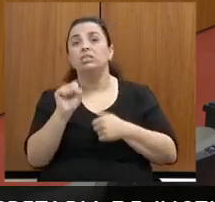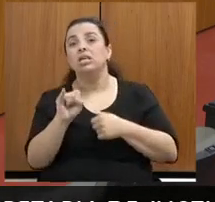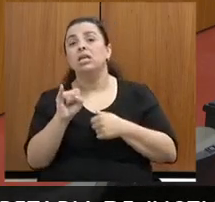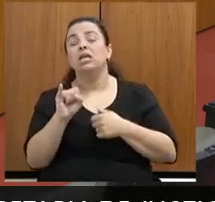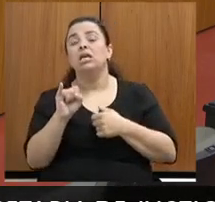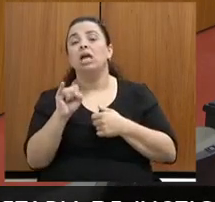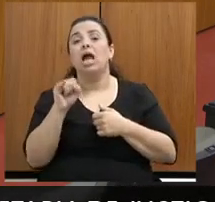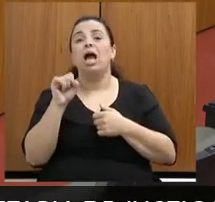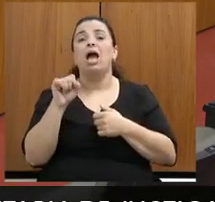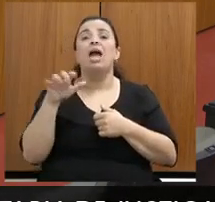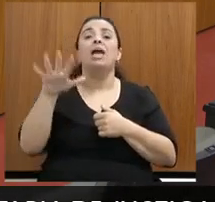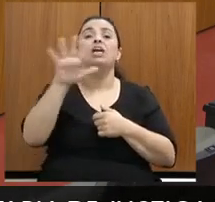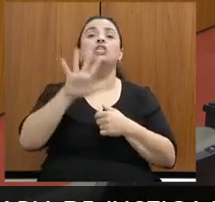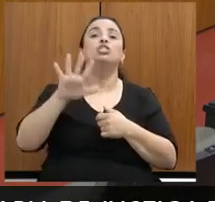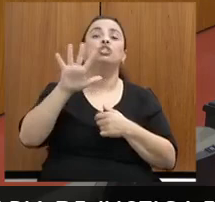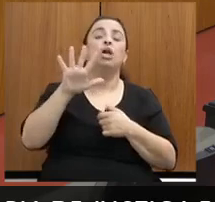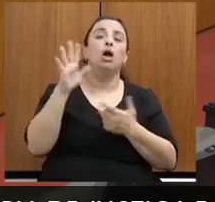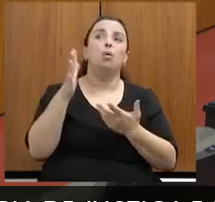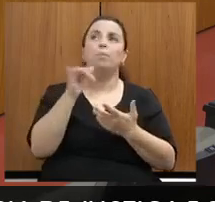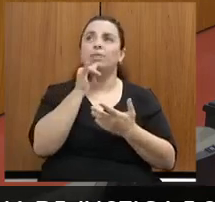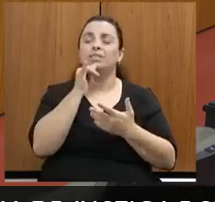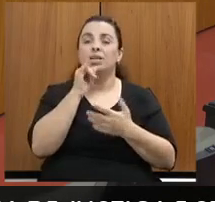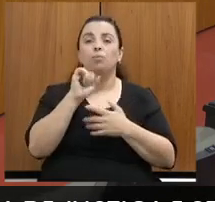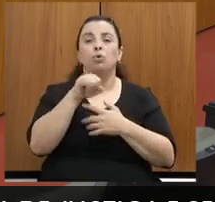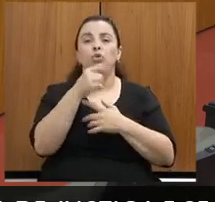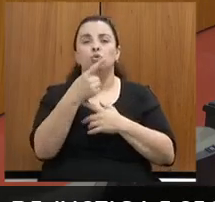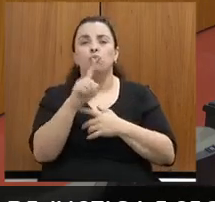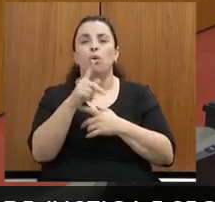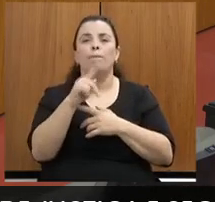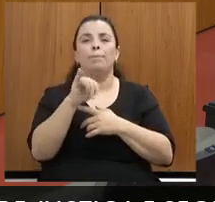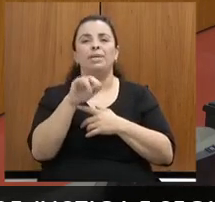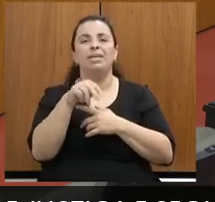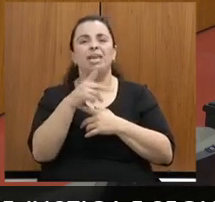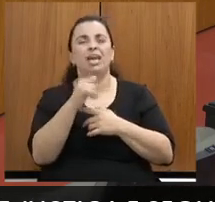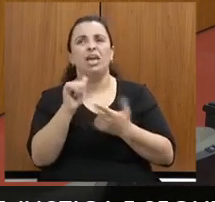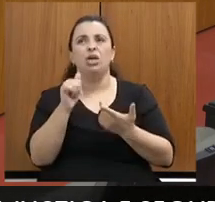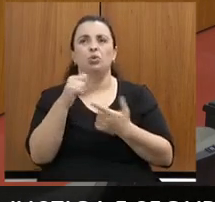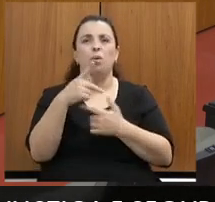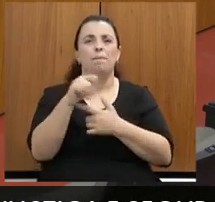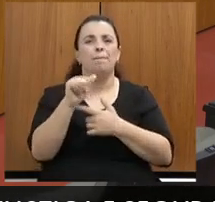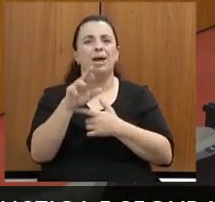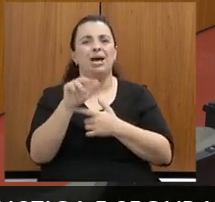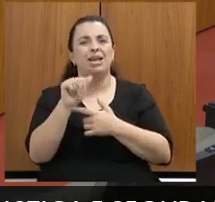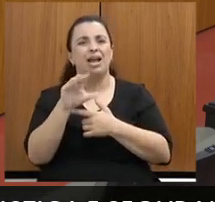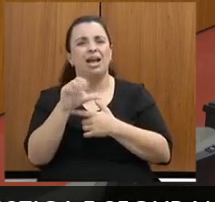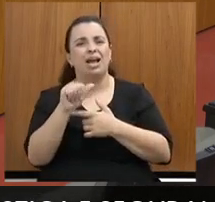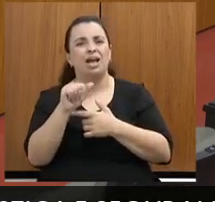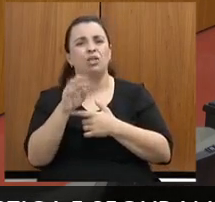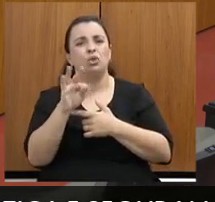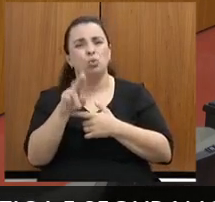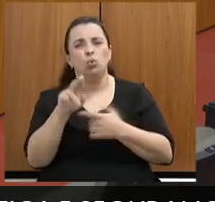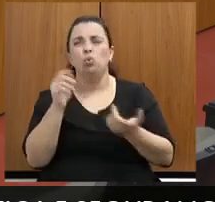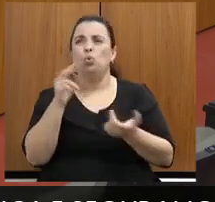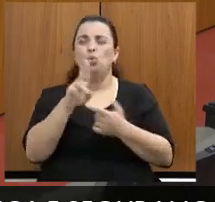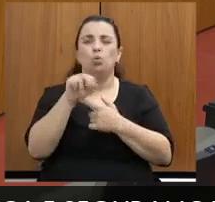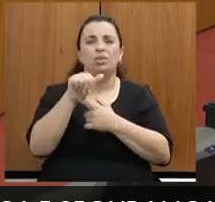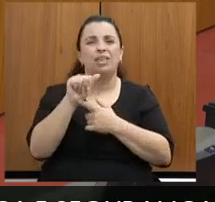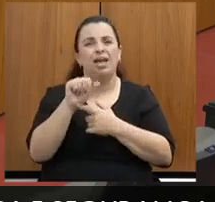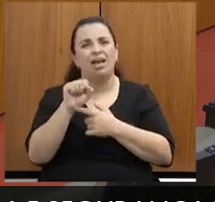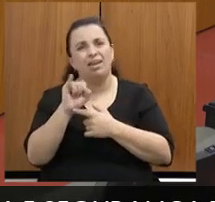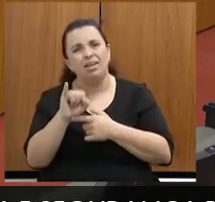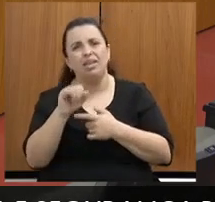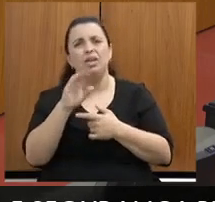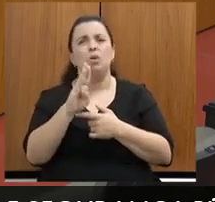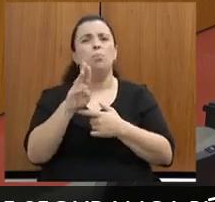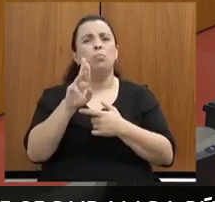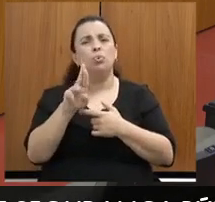região ali acima de João Pinheiro Paracatu Unaí Buritis Oi Arinos até a